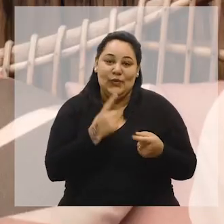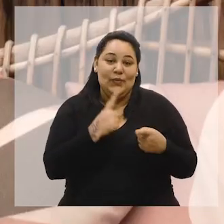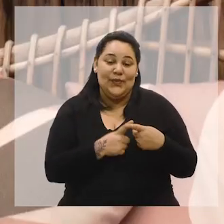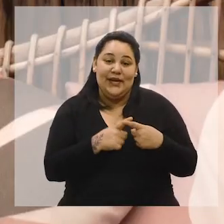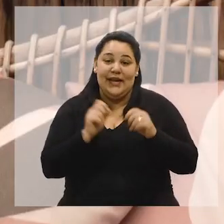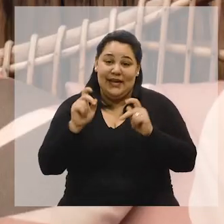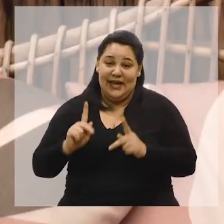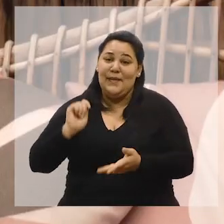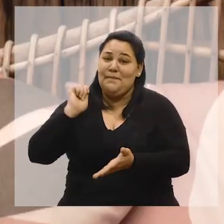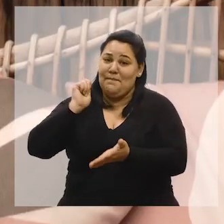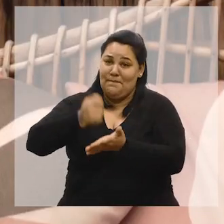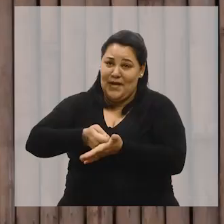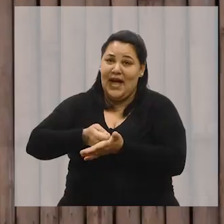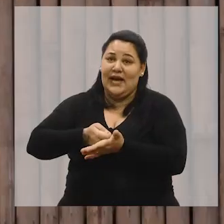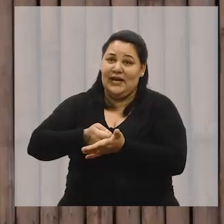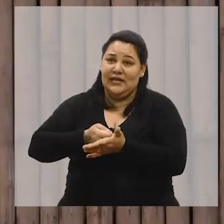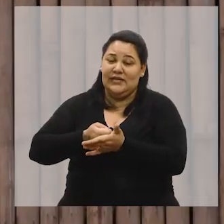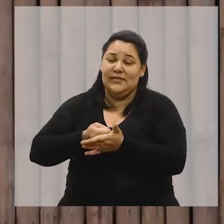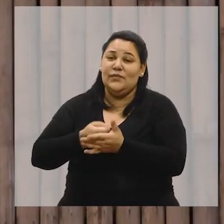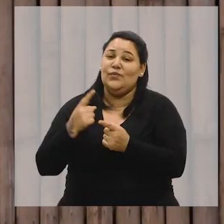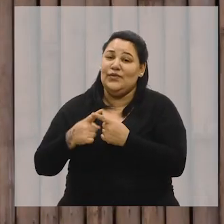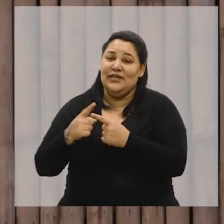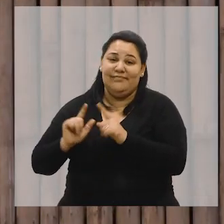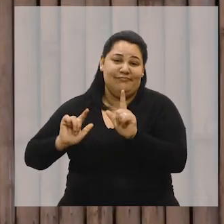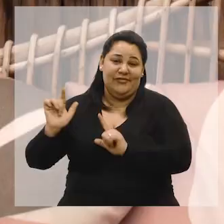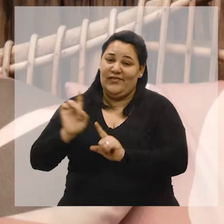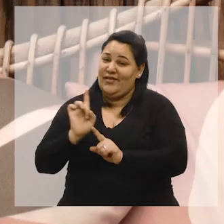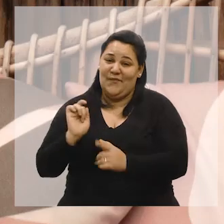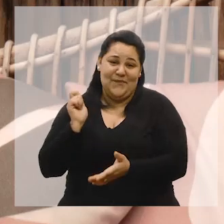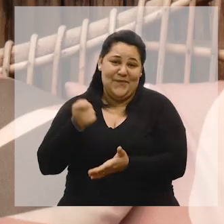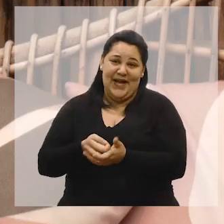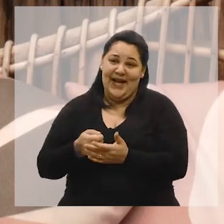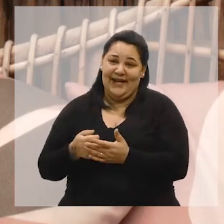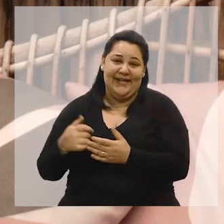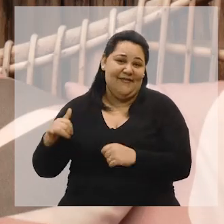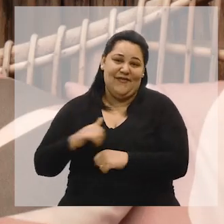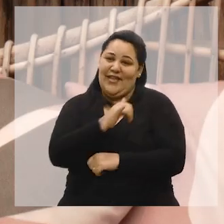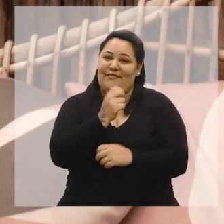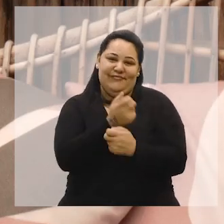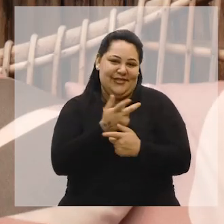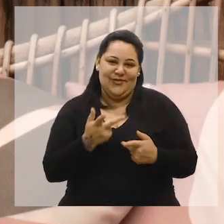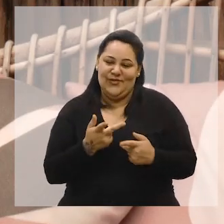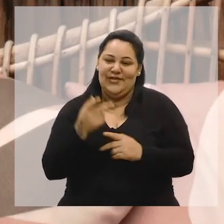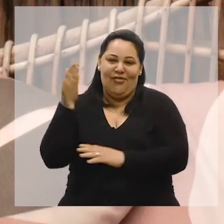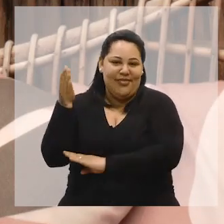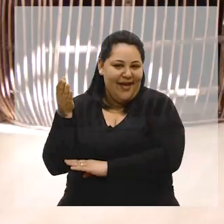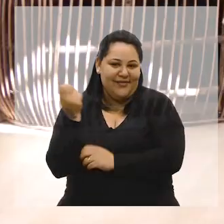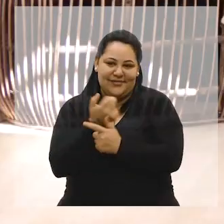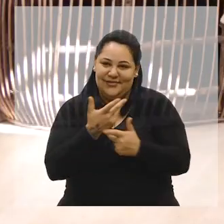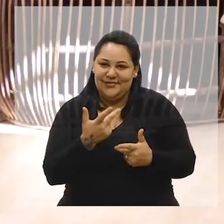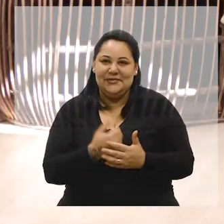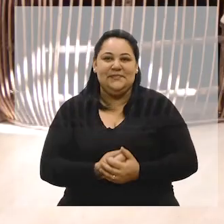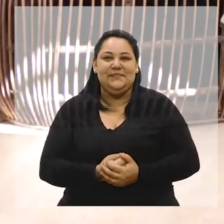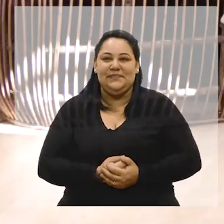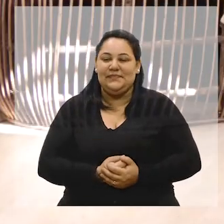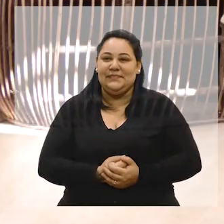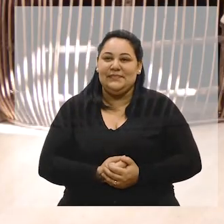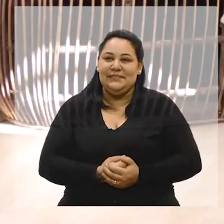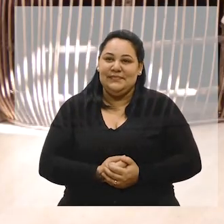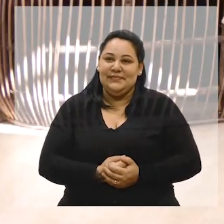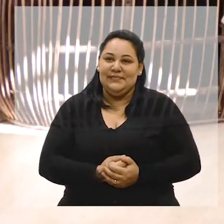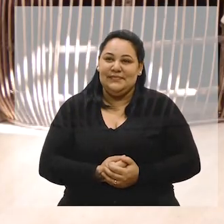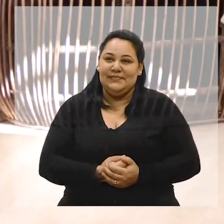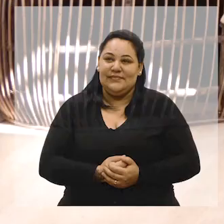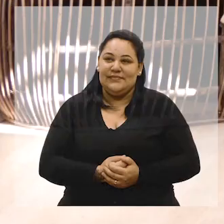por nossa conta, o né? programa não... Aí, coitado, que tava lutando. É que vocês buscam um prêmio lá, né?